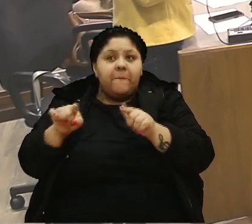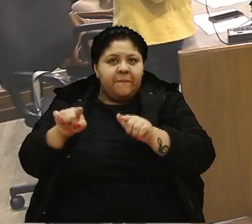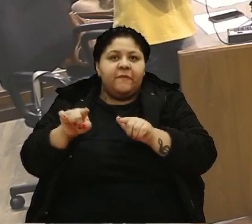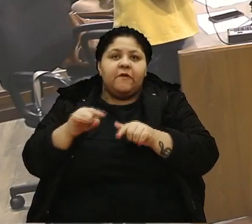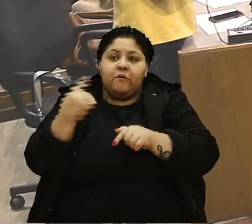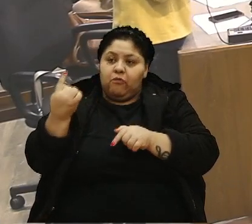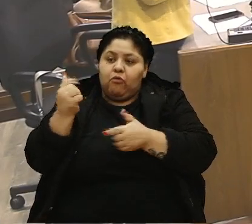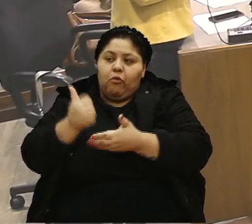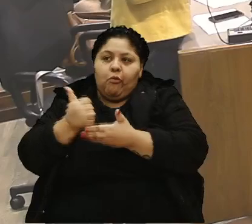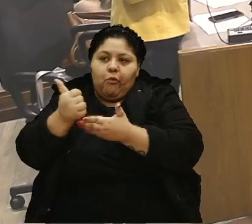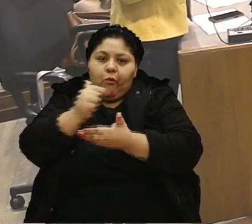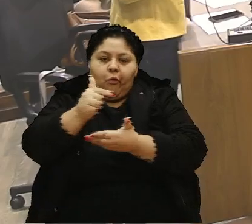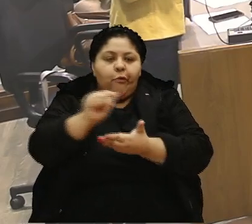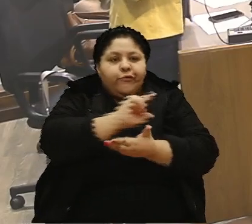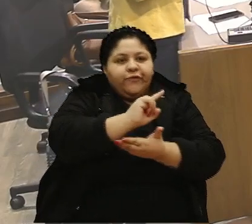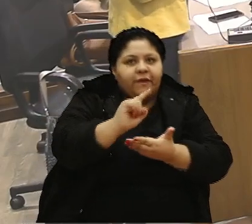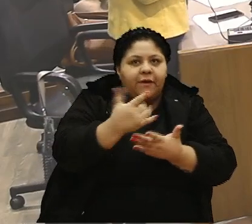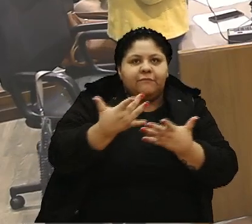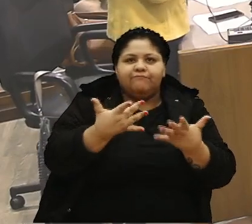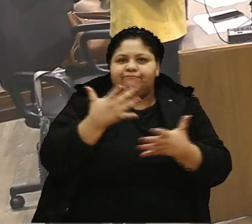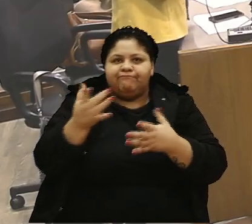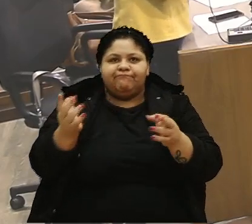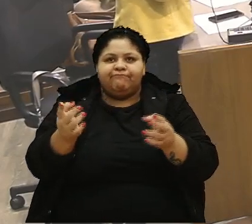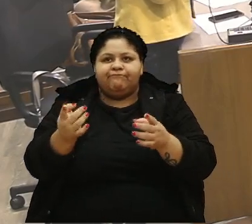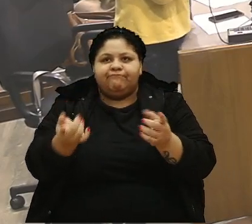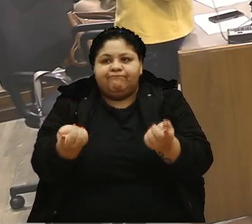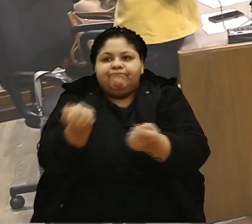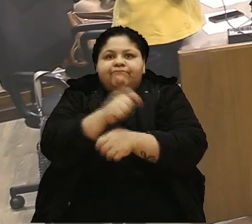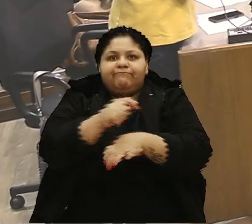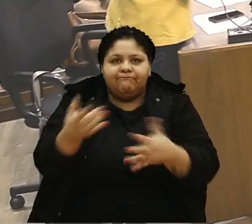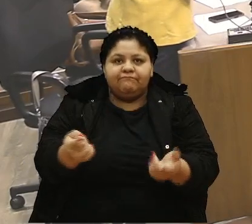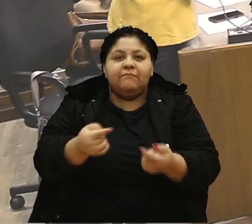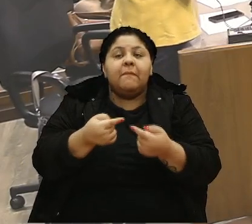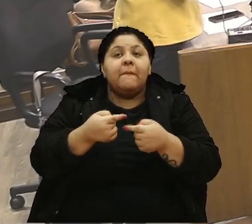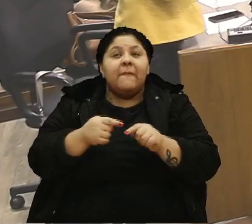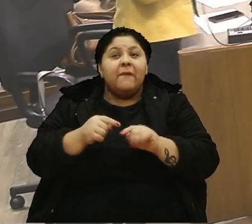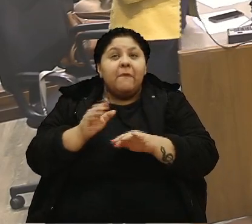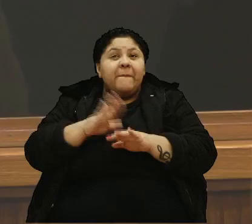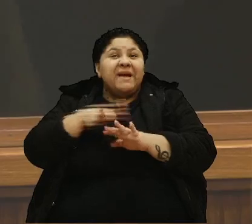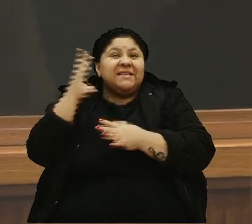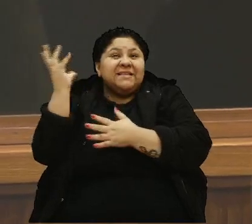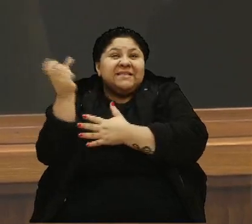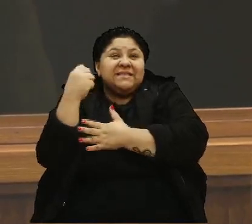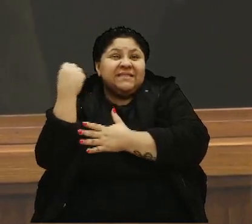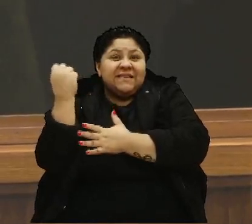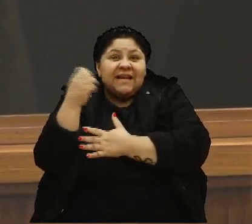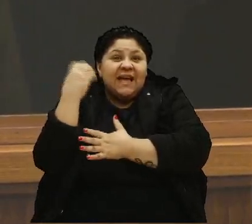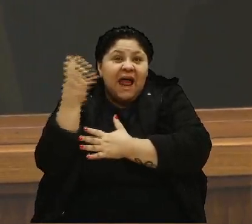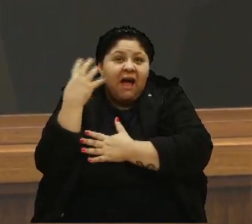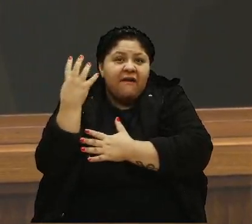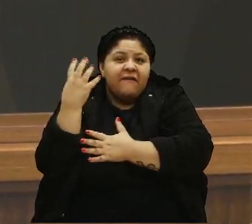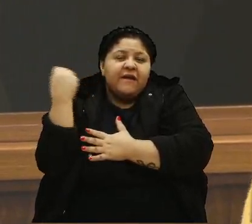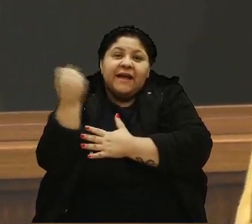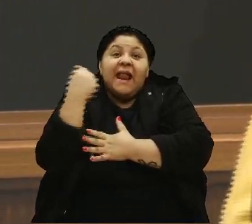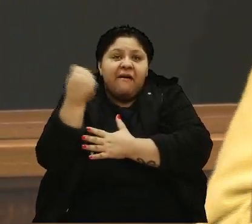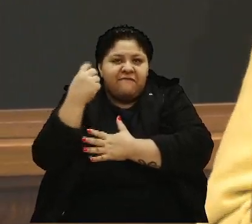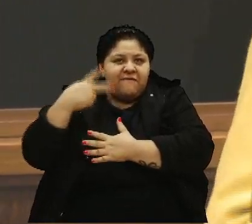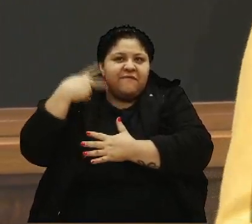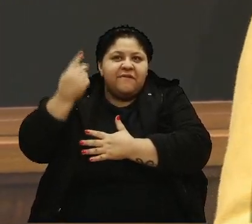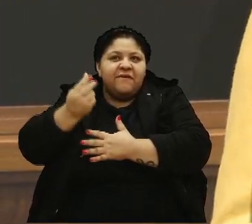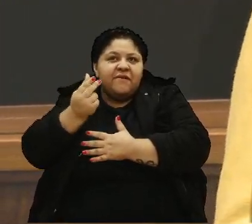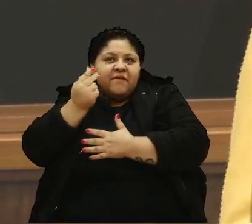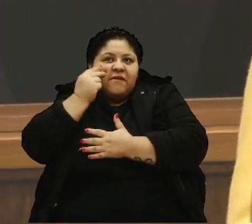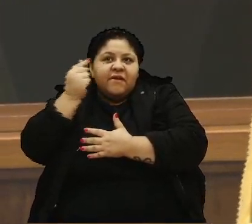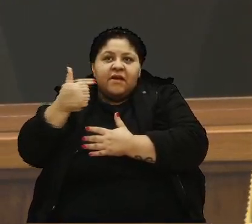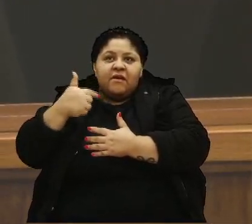é favorável, outro não, outro e vice-versa. Mas o que é mais grave, vereador Libardi, que eu